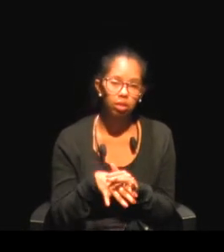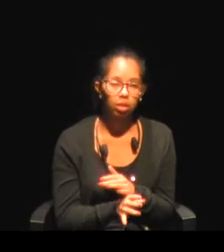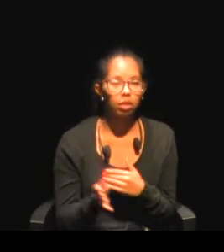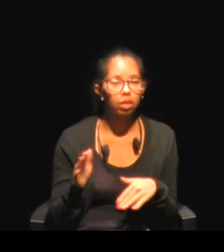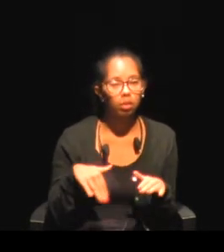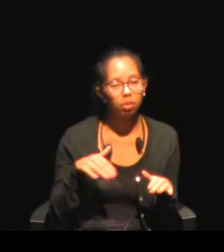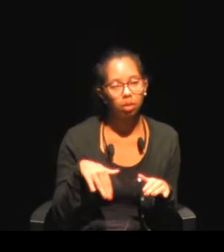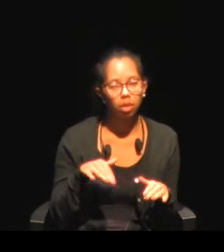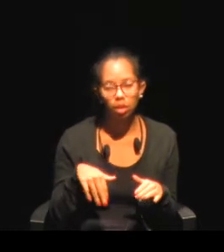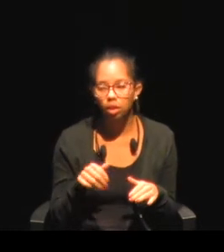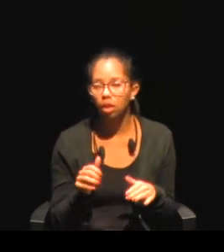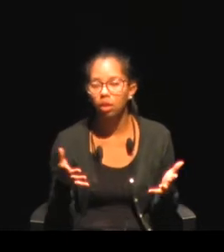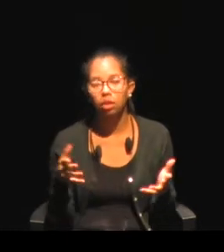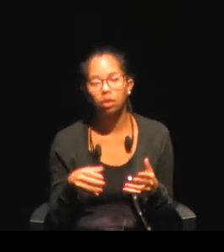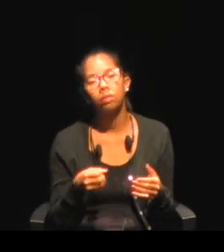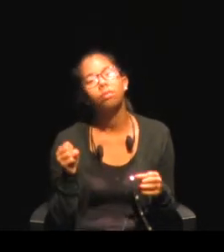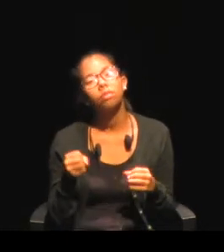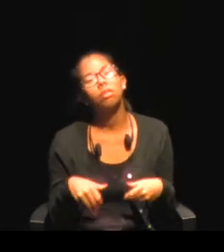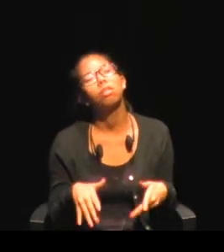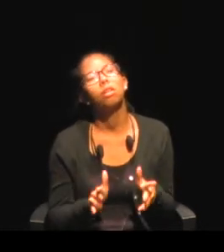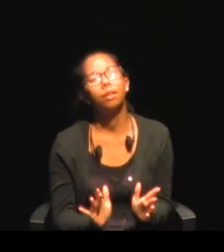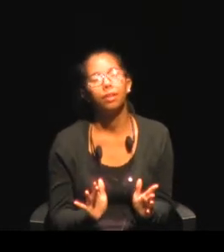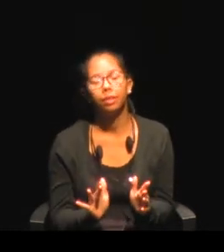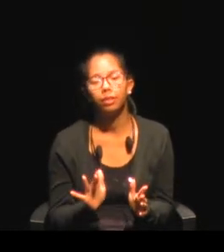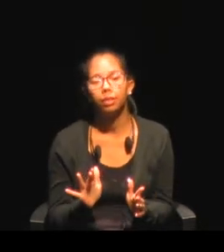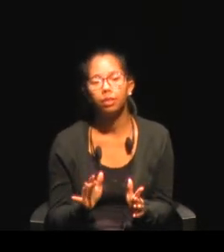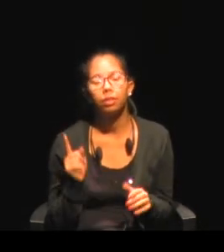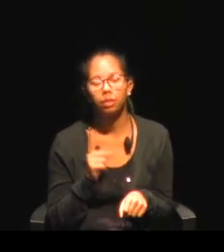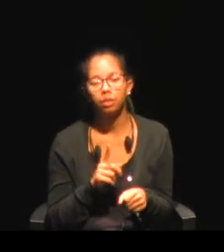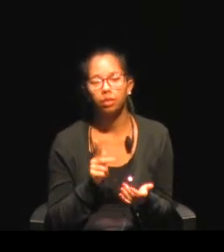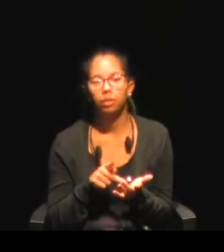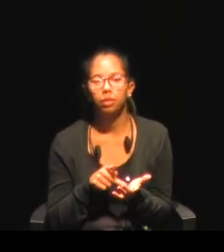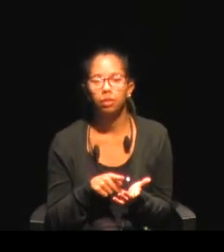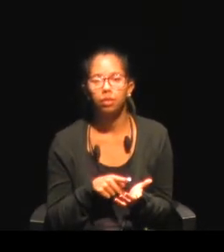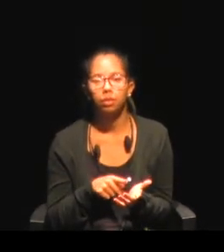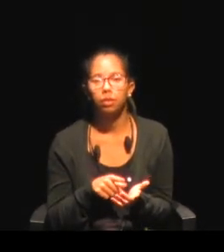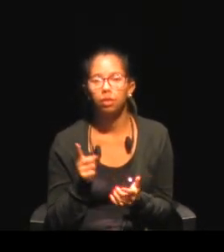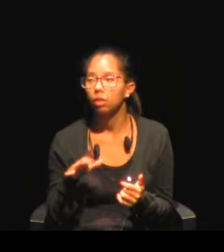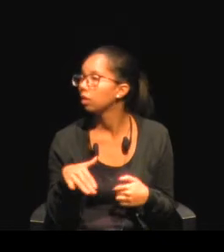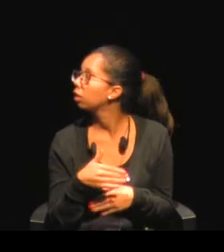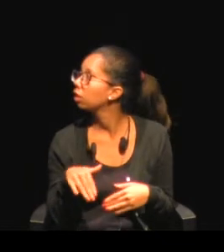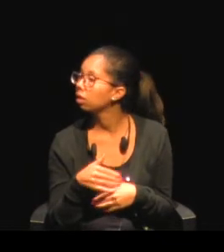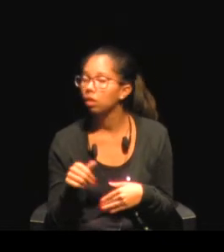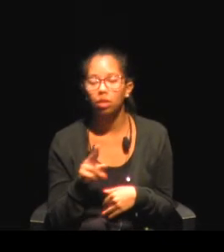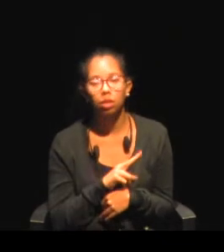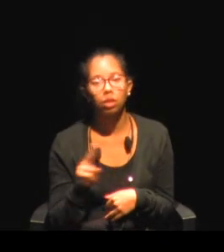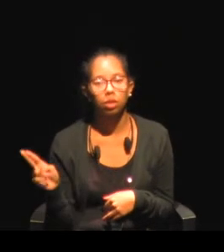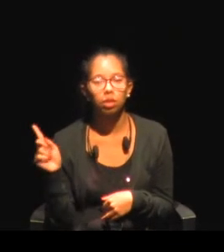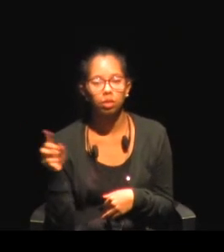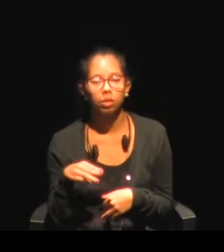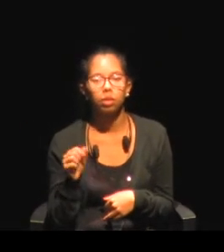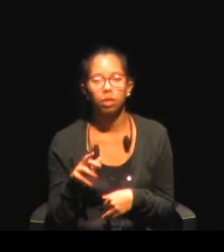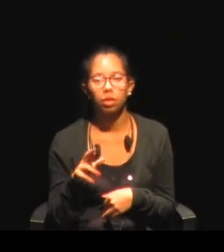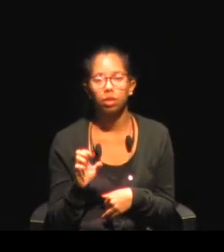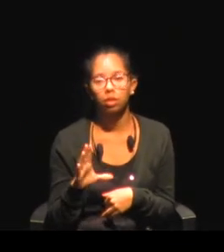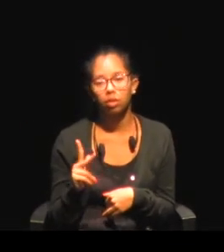descida da serra, né, do Planalto Paulista, e que nasceu, a cidade nasceu, na verdade, nessa rua